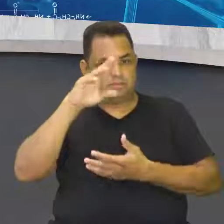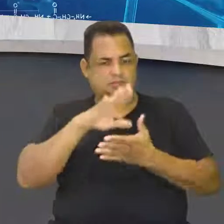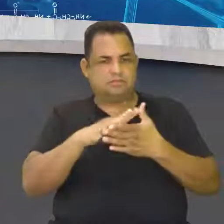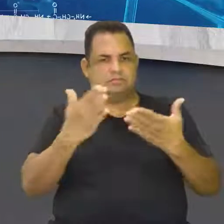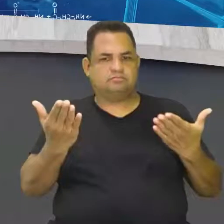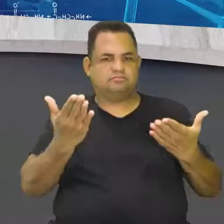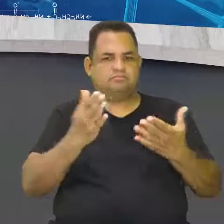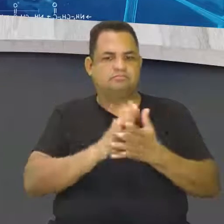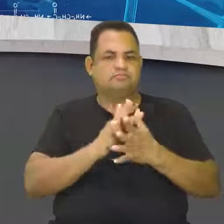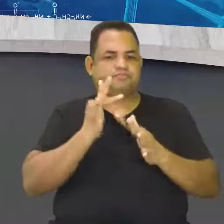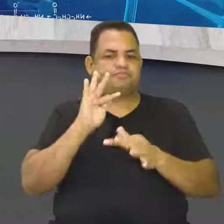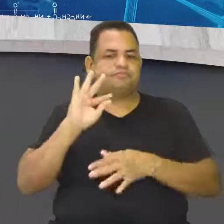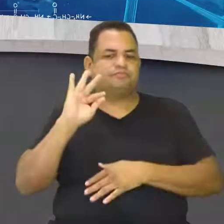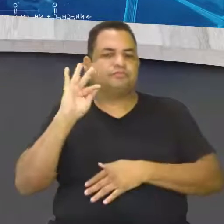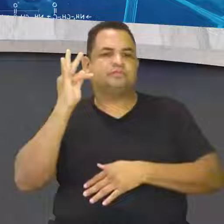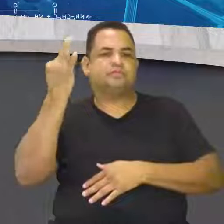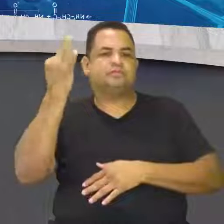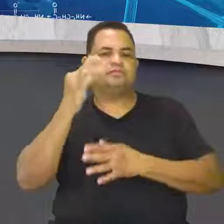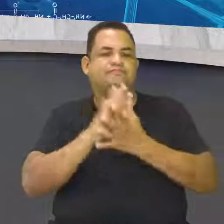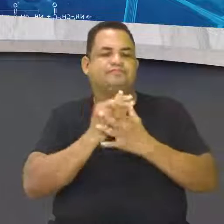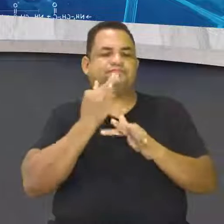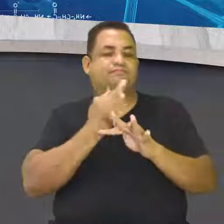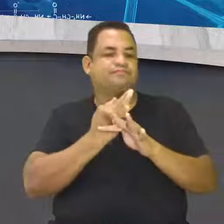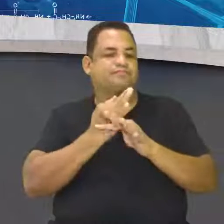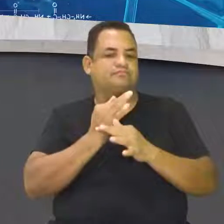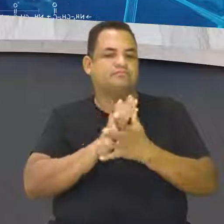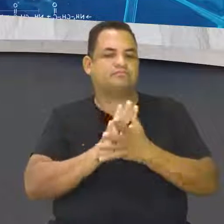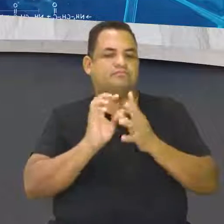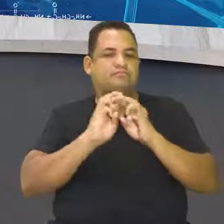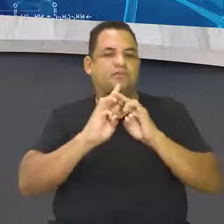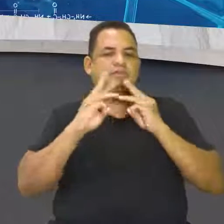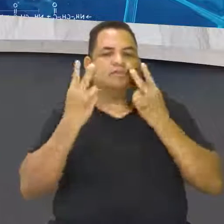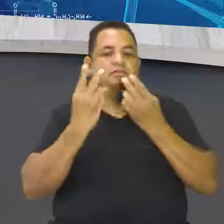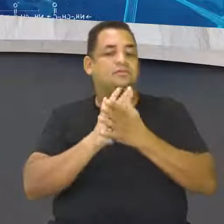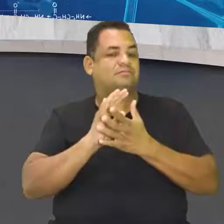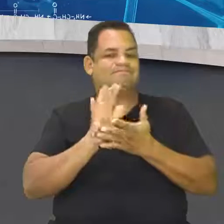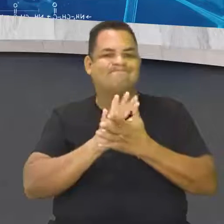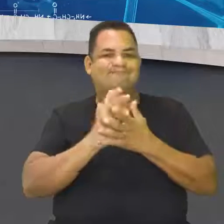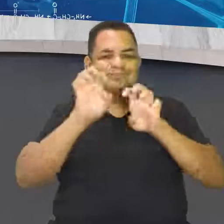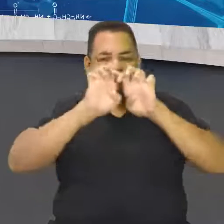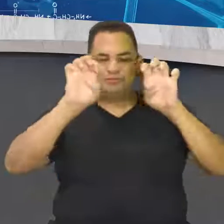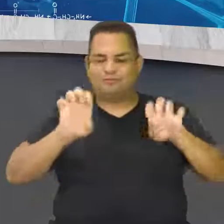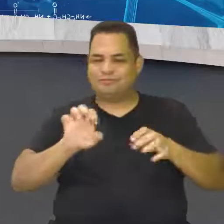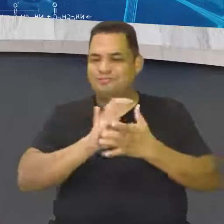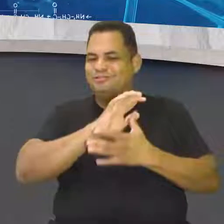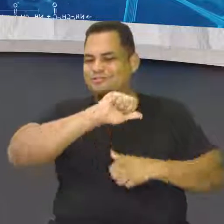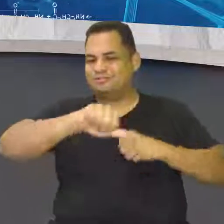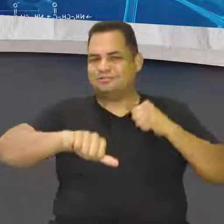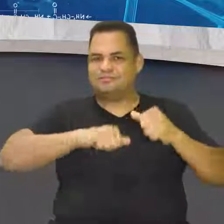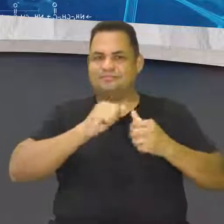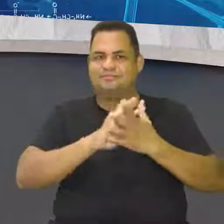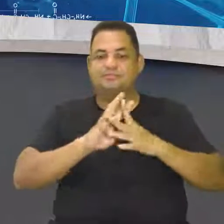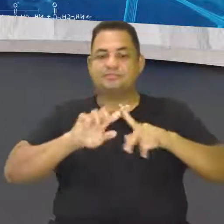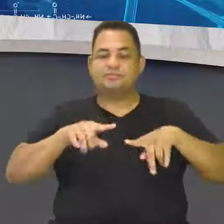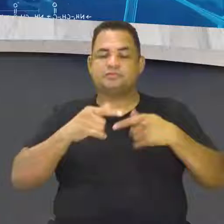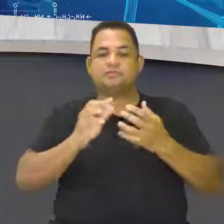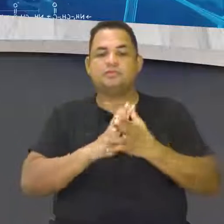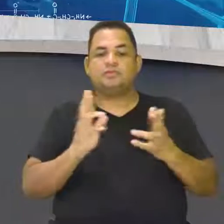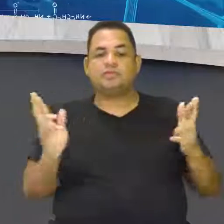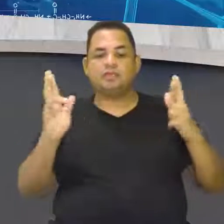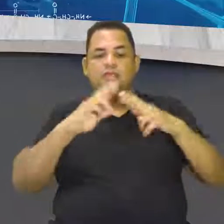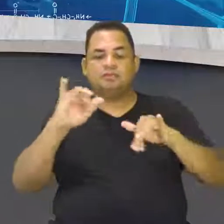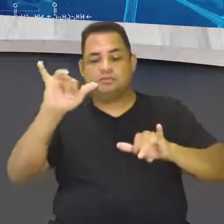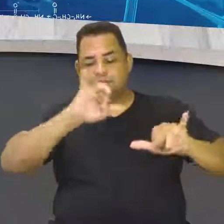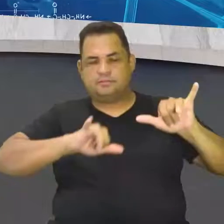matéria não altera a sua estrutura, permanece sendo ela. Mas quando se trata de transformação química ou reação química,